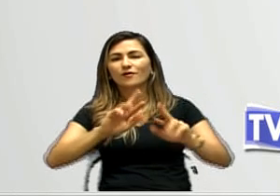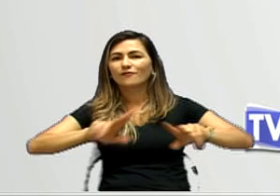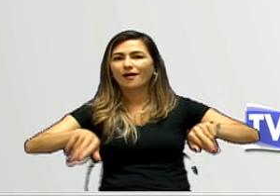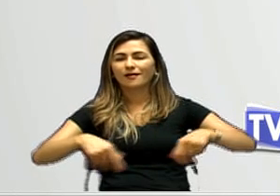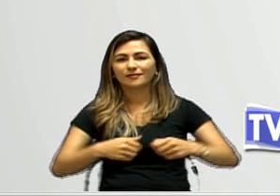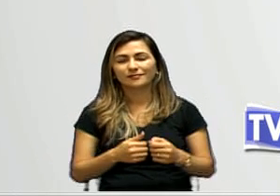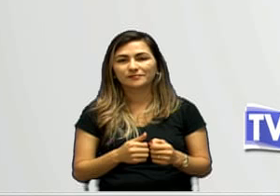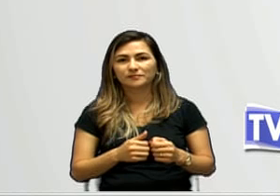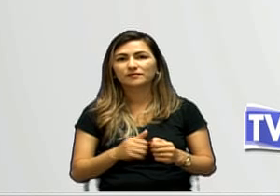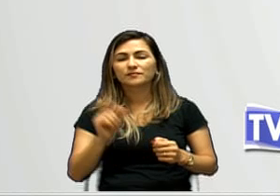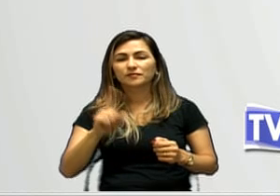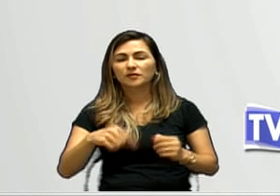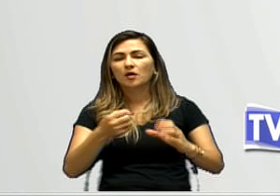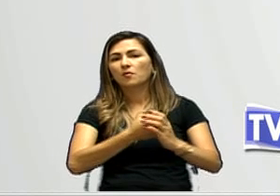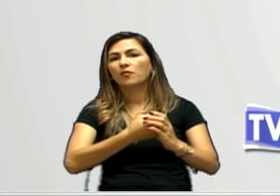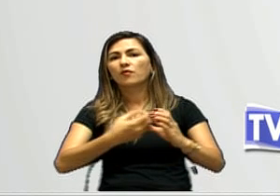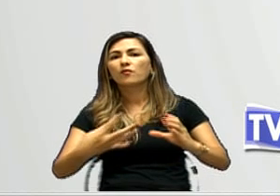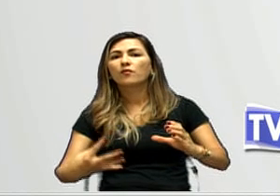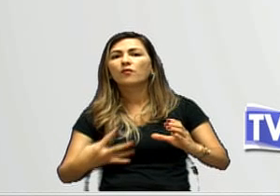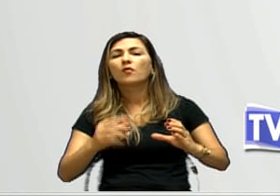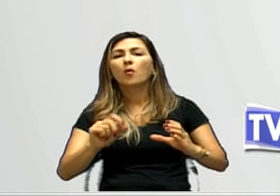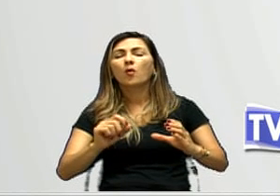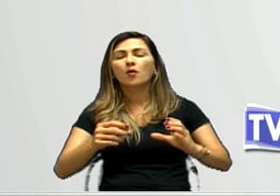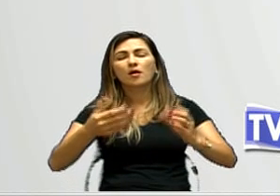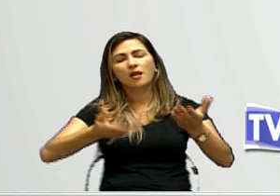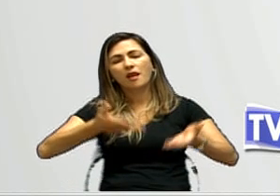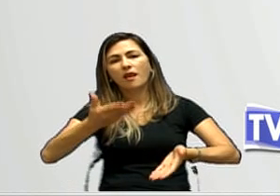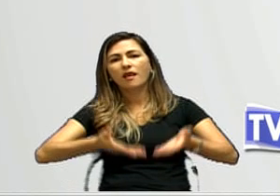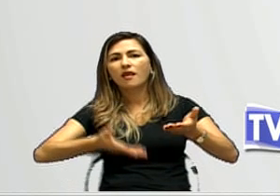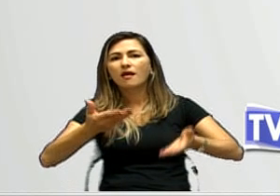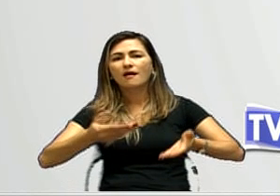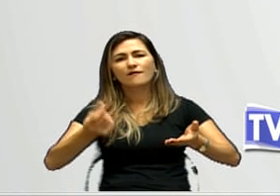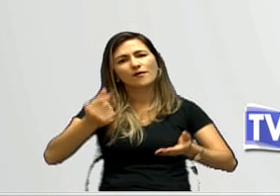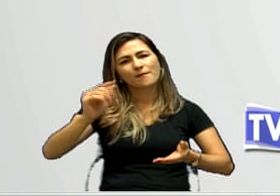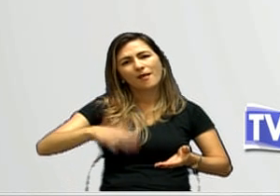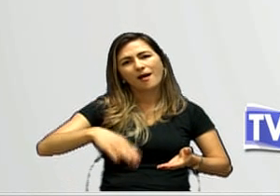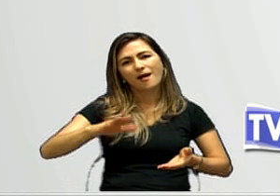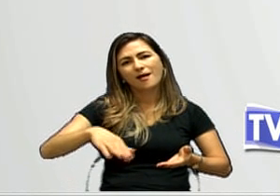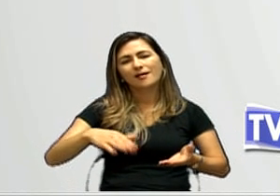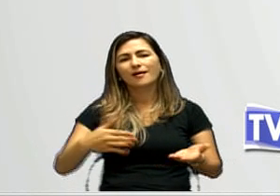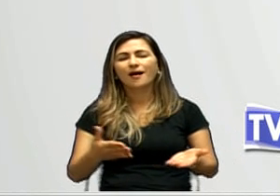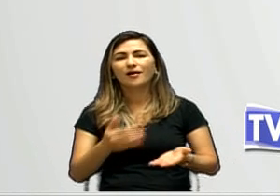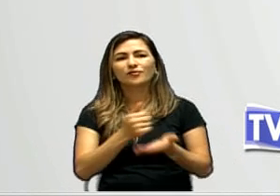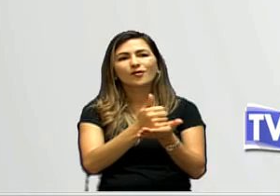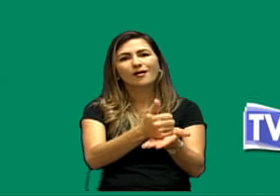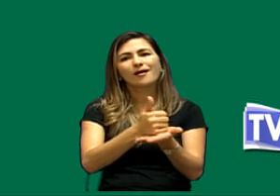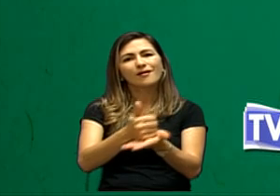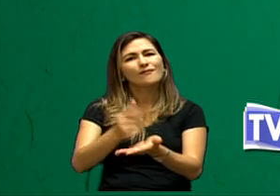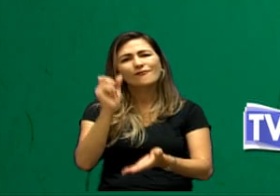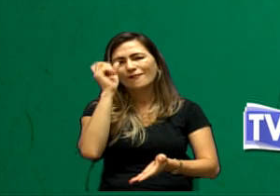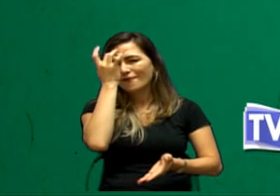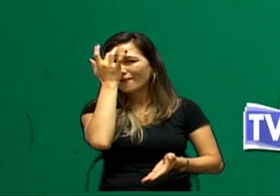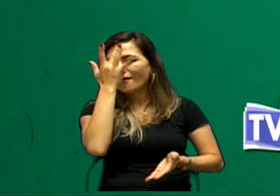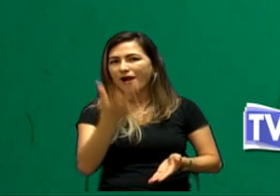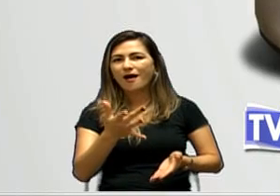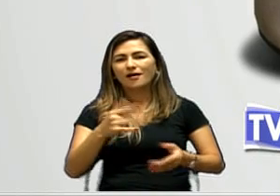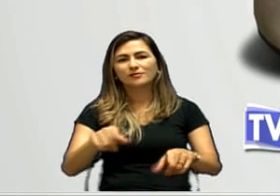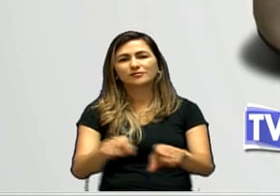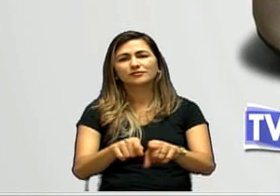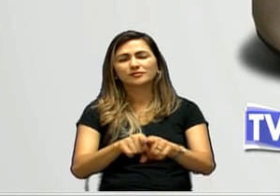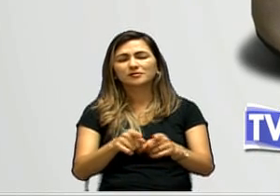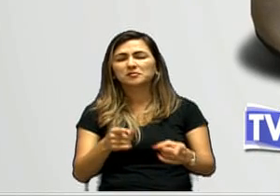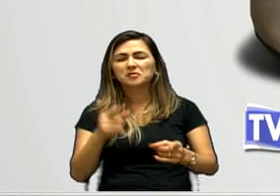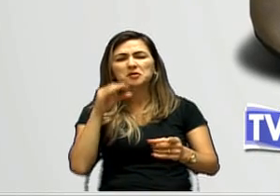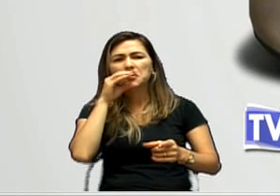leveza, capacidade de isolamento térmico, baixo custo, flexibilidade e a moldabilidade sob a ação do calor. Termorrígidos.